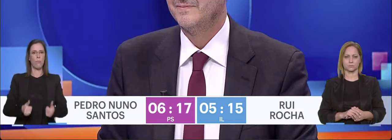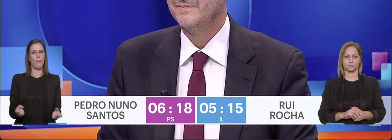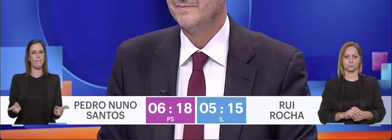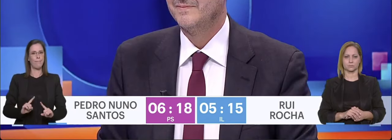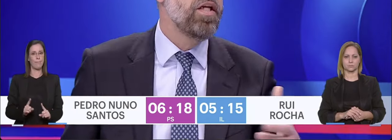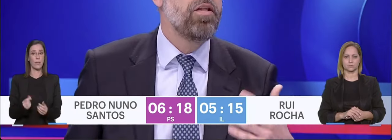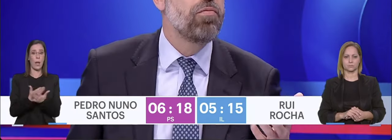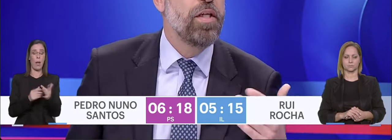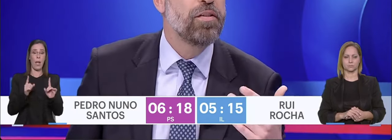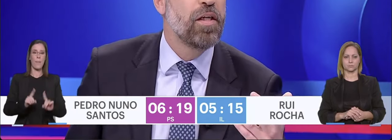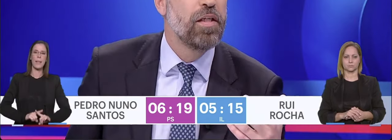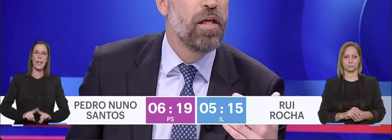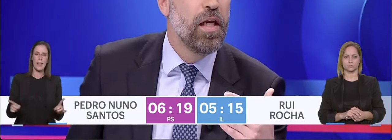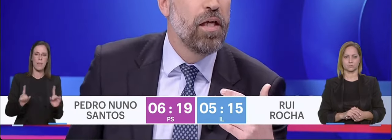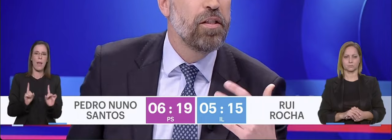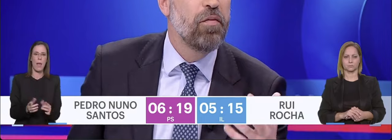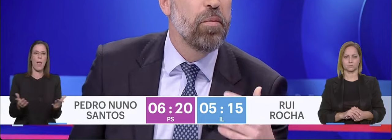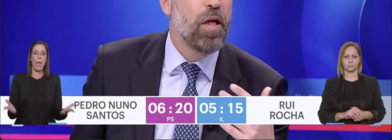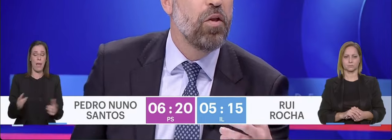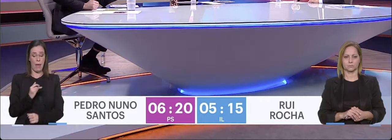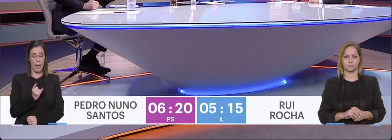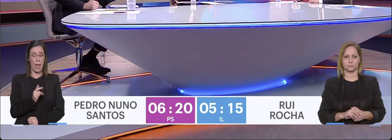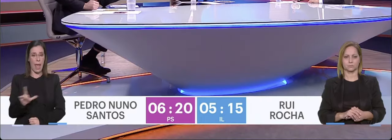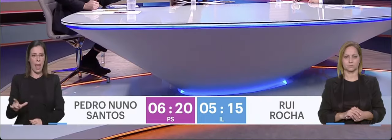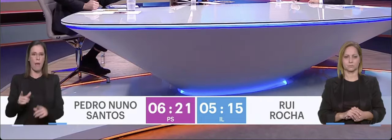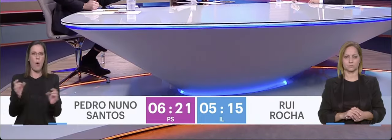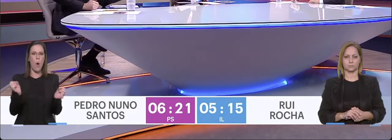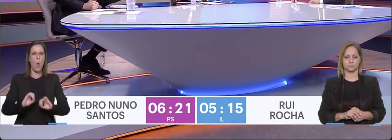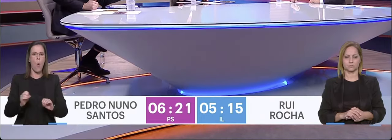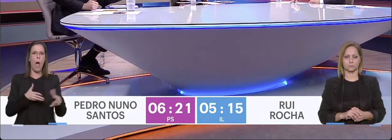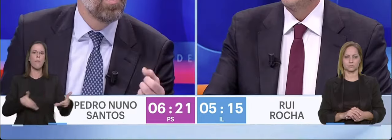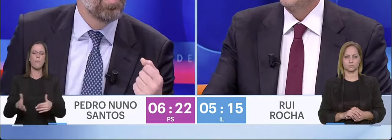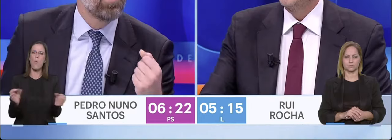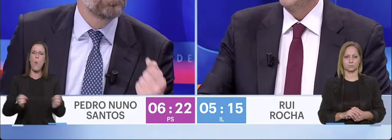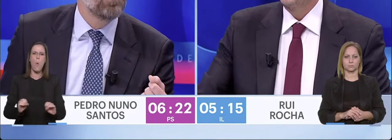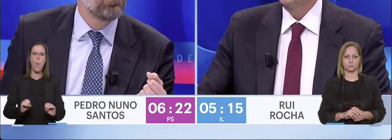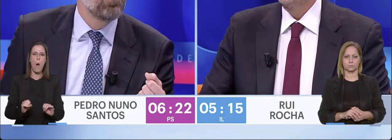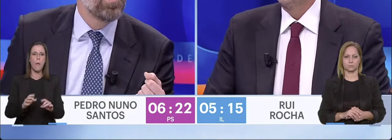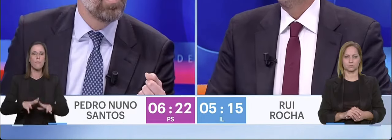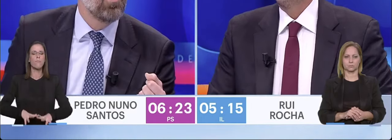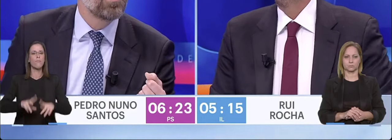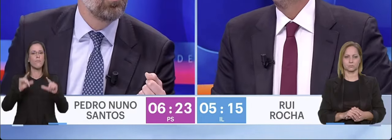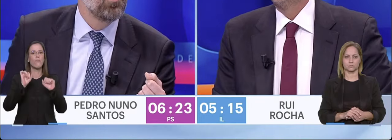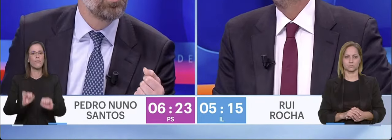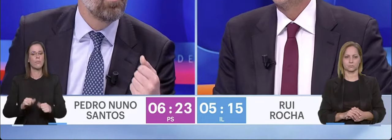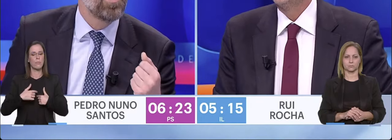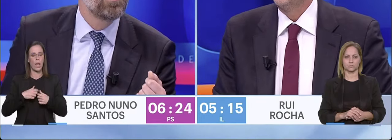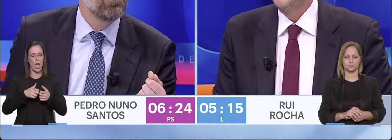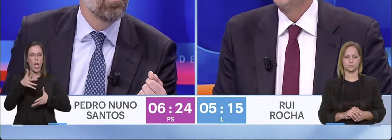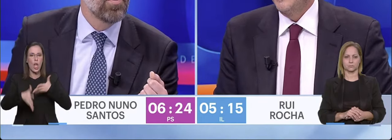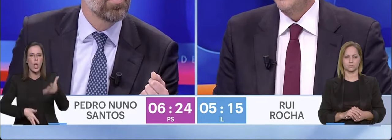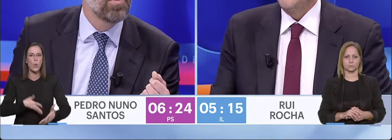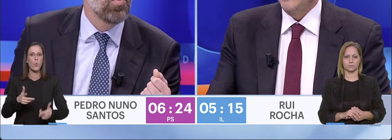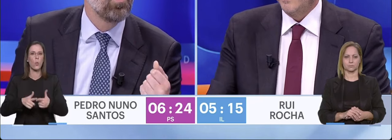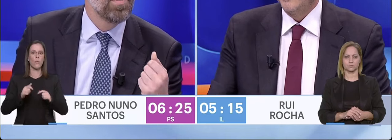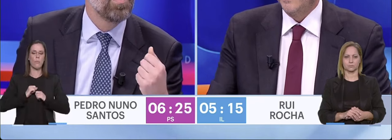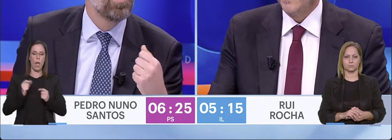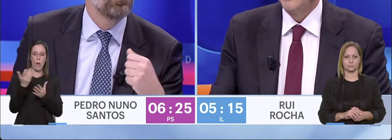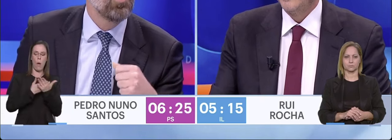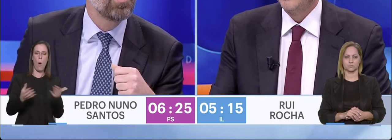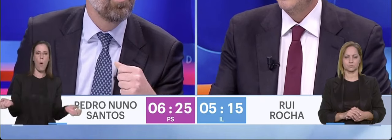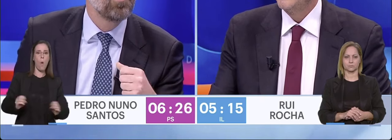economia e esta é uma grande diferença a iniciativa Liberal não tem uma estratégia para desenvolver a nossa indústria para desenvolver a nossa